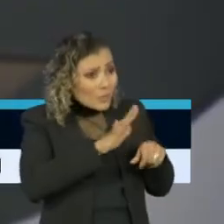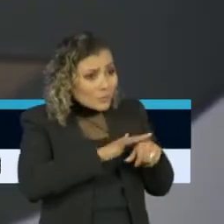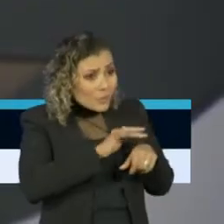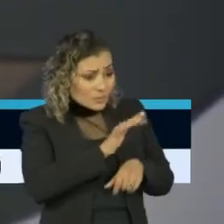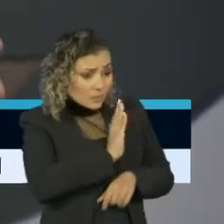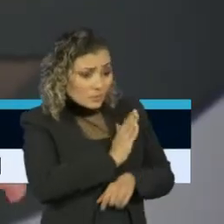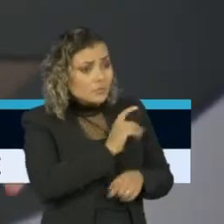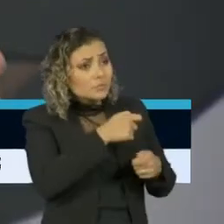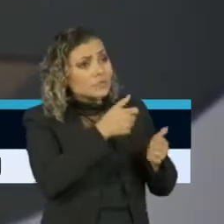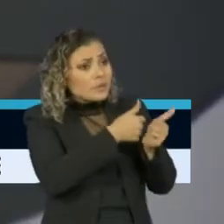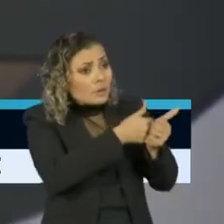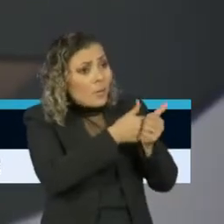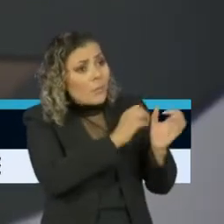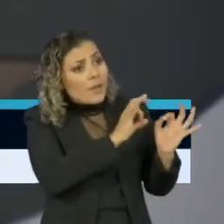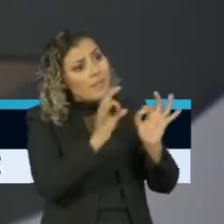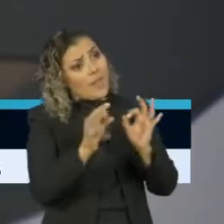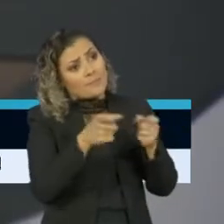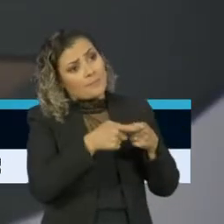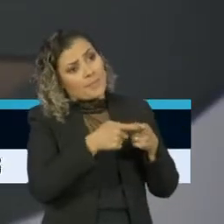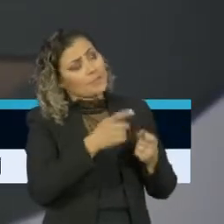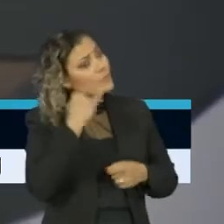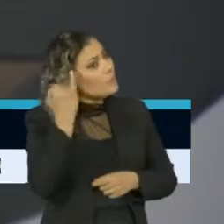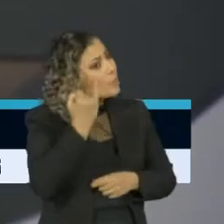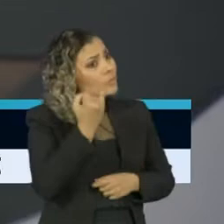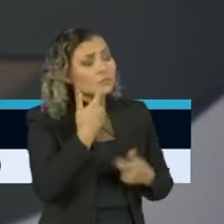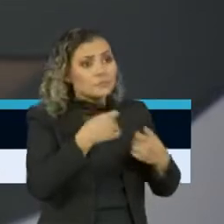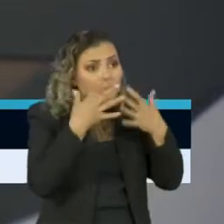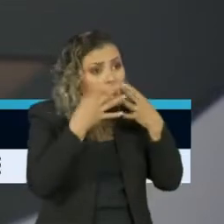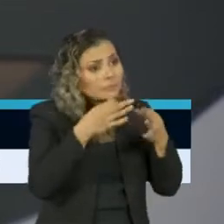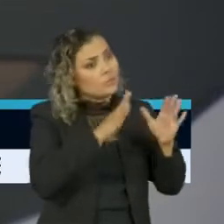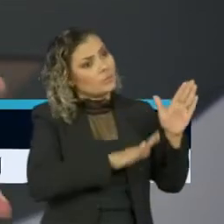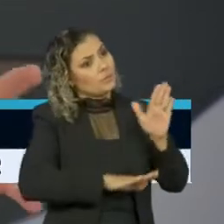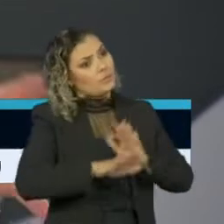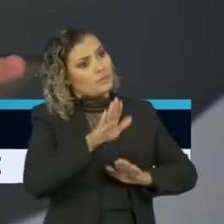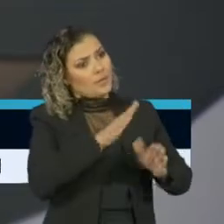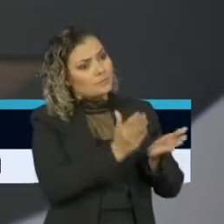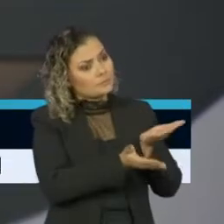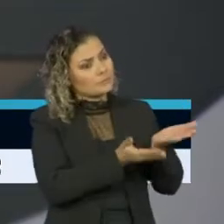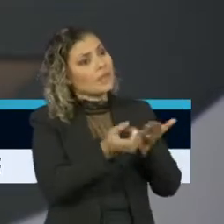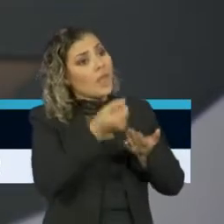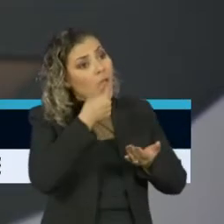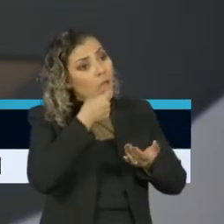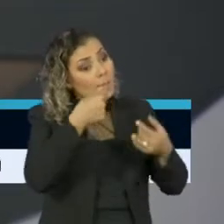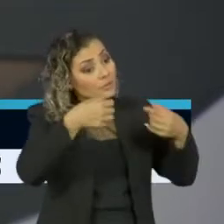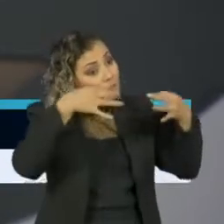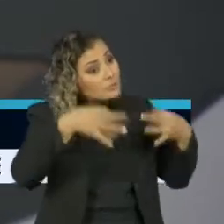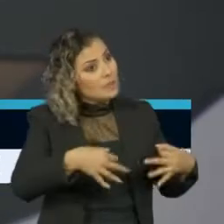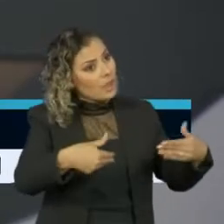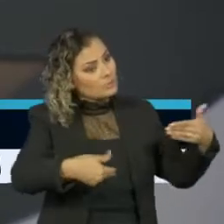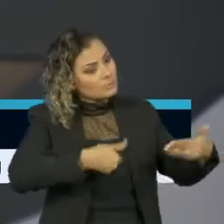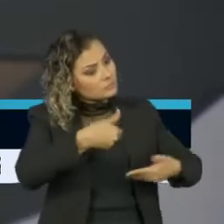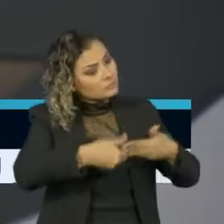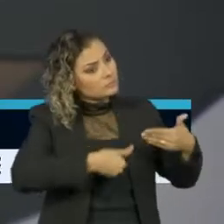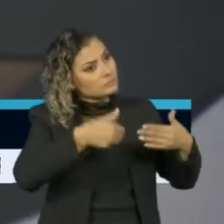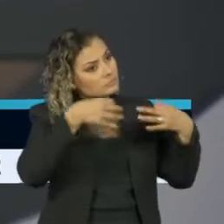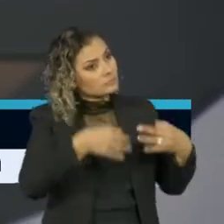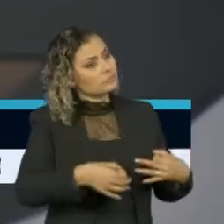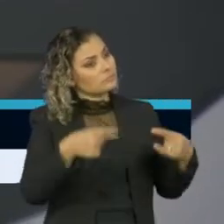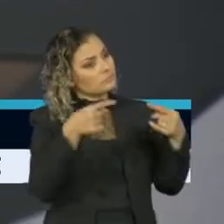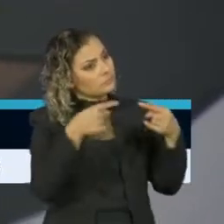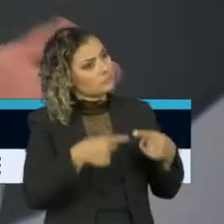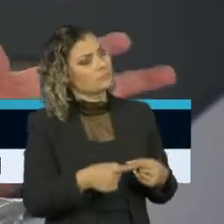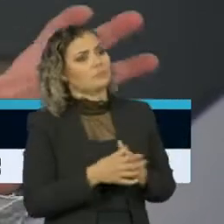acompanhada tem uma doença crônica importante que tem que ter um cuidado adequado e medicamentos adequados cromados